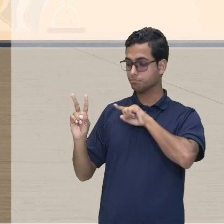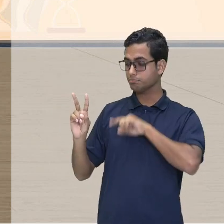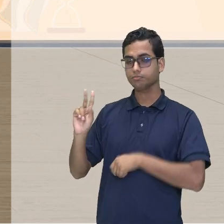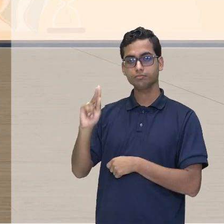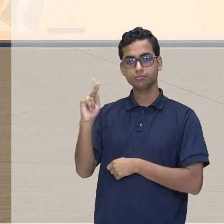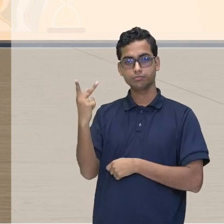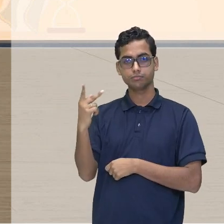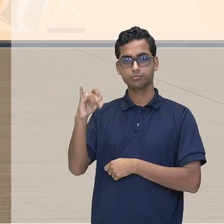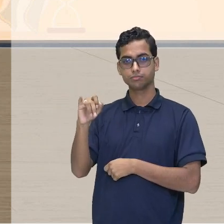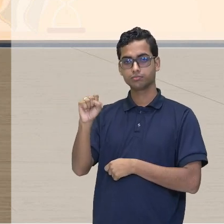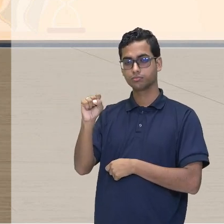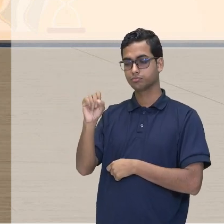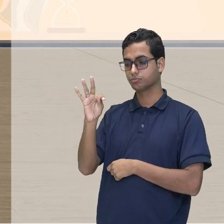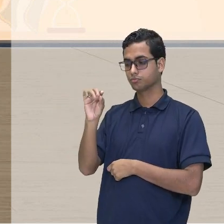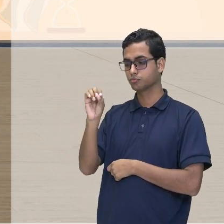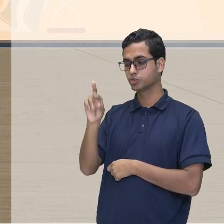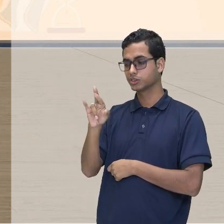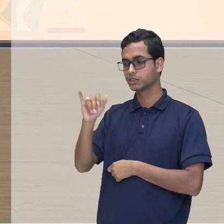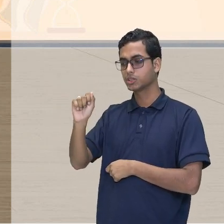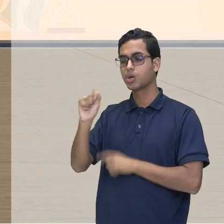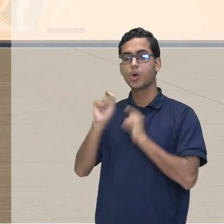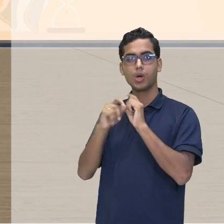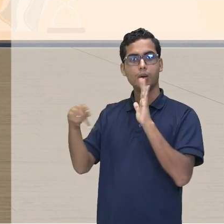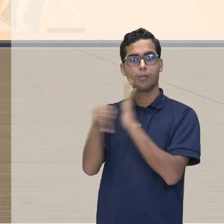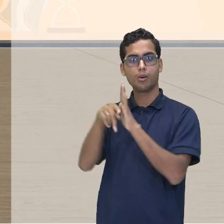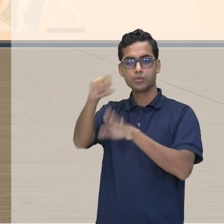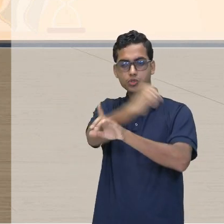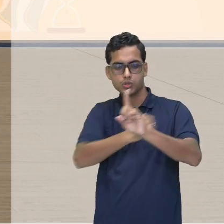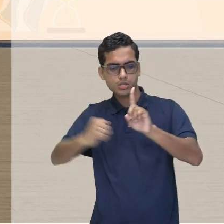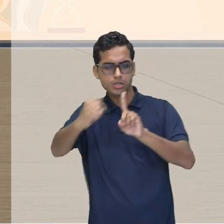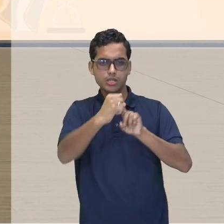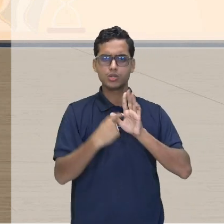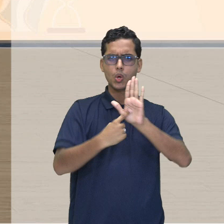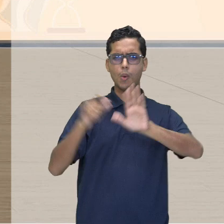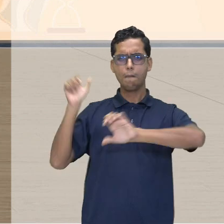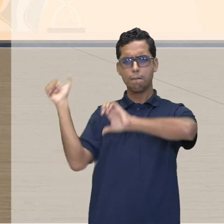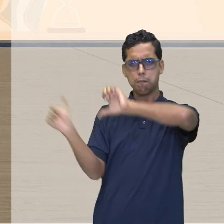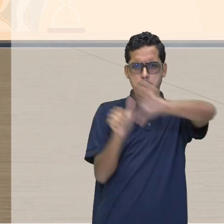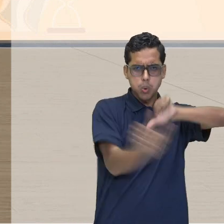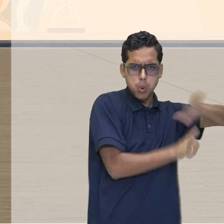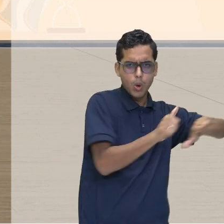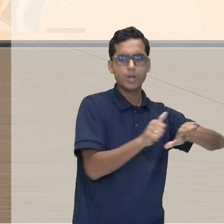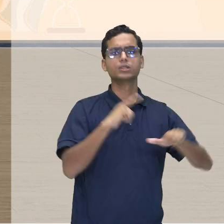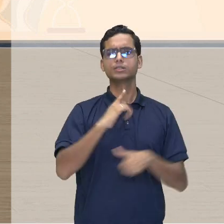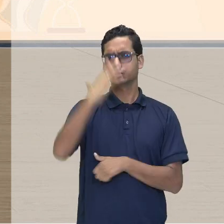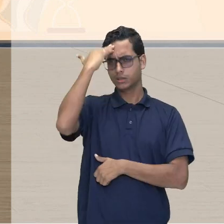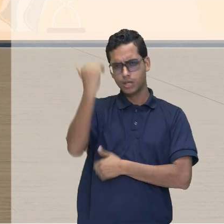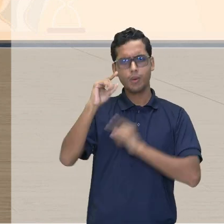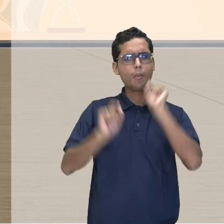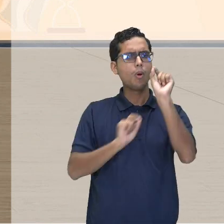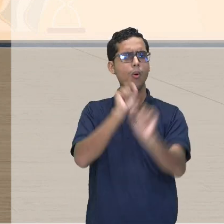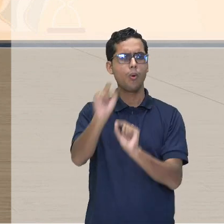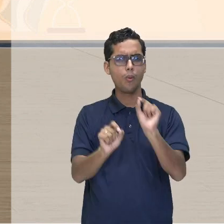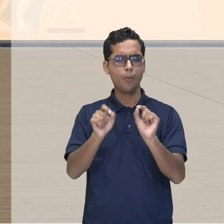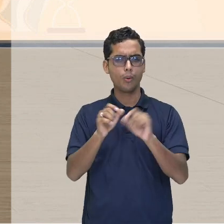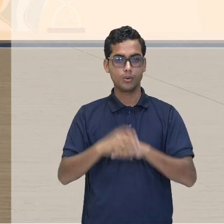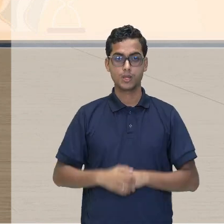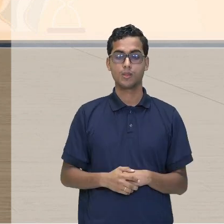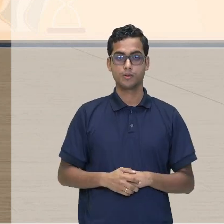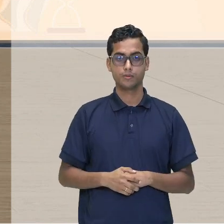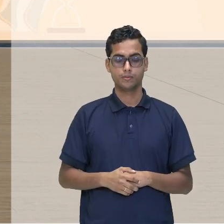sociedades se transformam. Ou seja, nós sabemos o que é